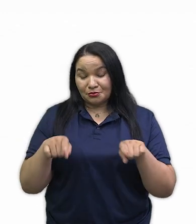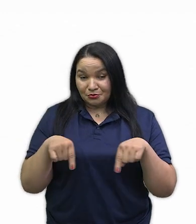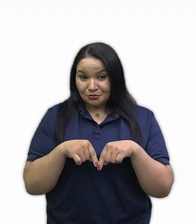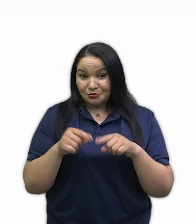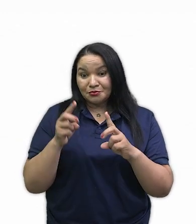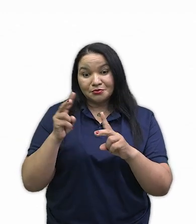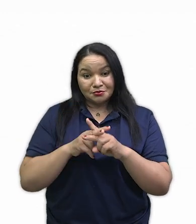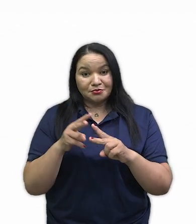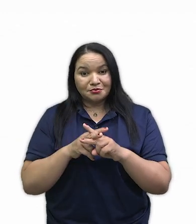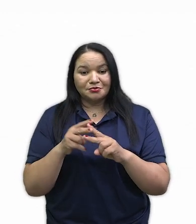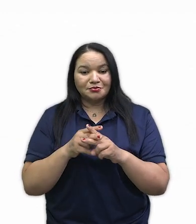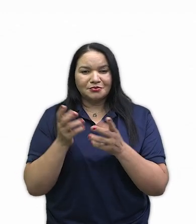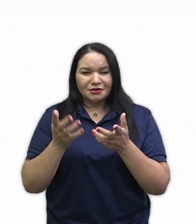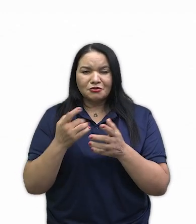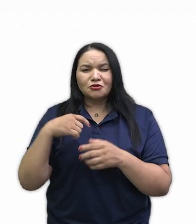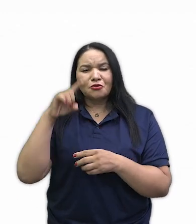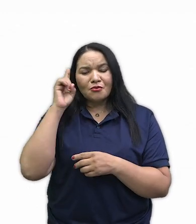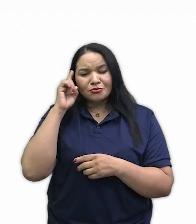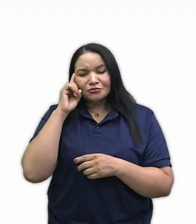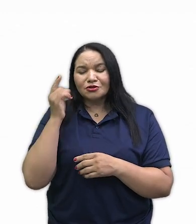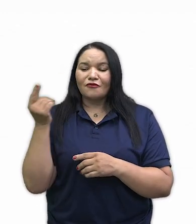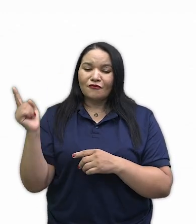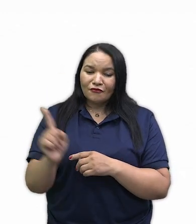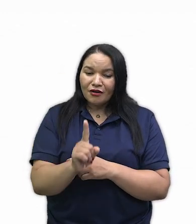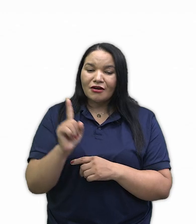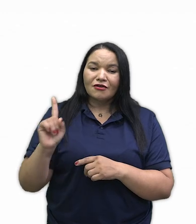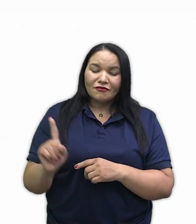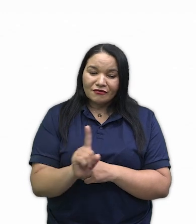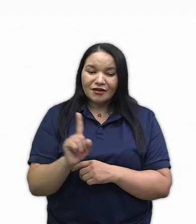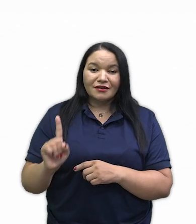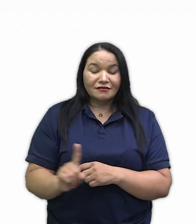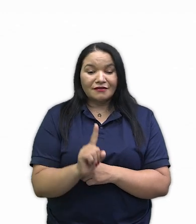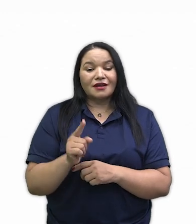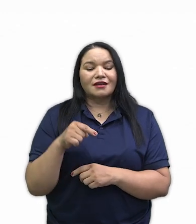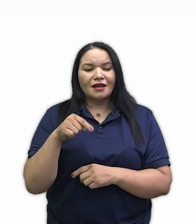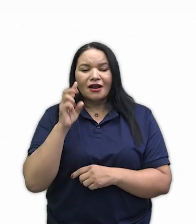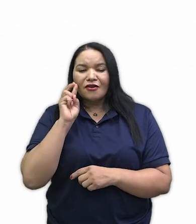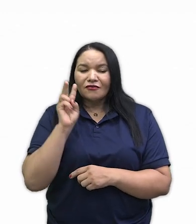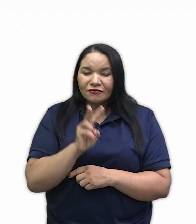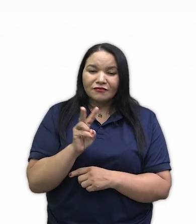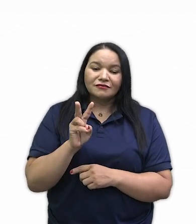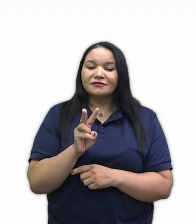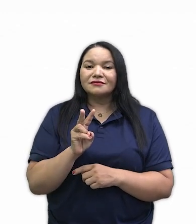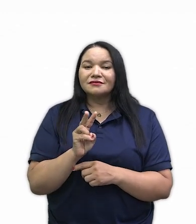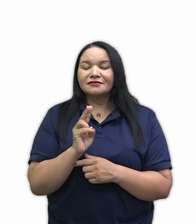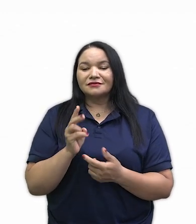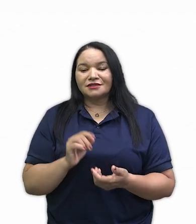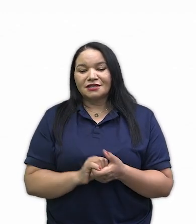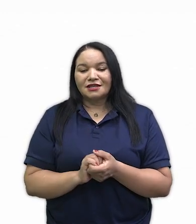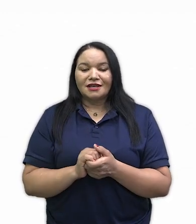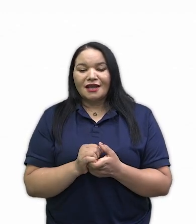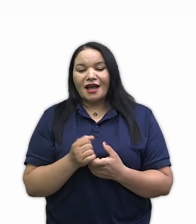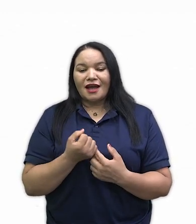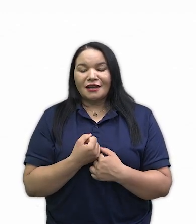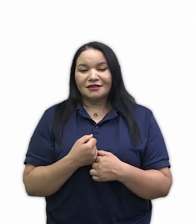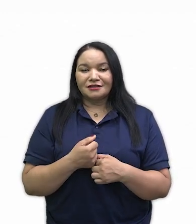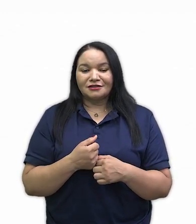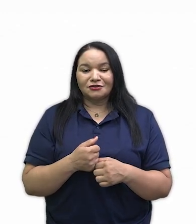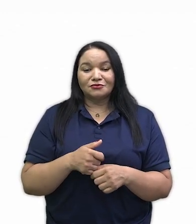não, ela vai, mesmo assim, todo dia ela vai lá. E aí, mesmo ele não dando bola para ela vai lá